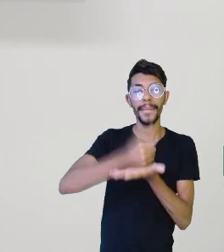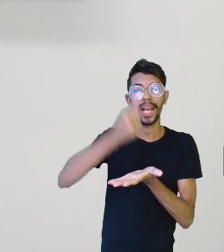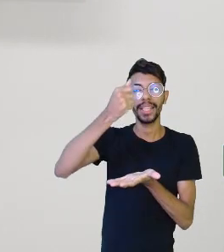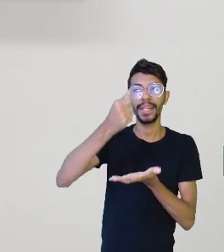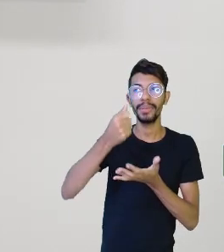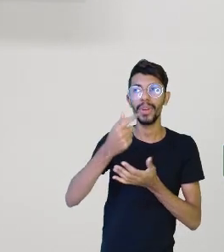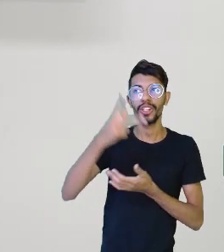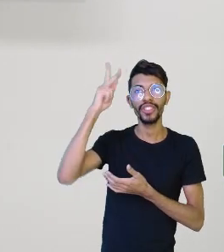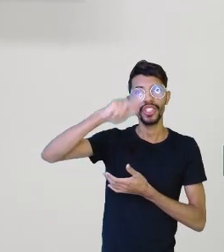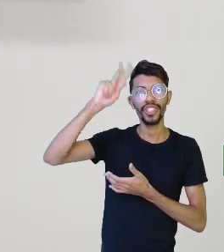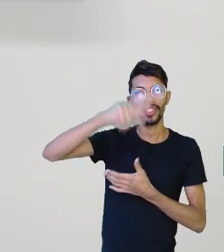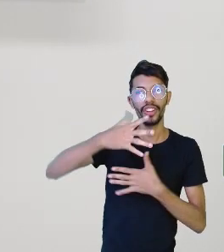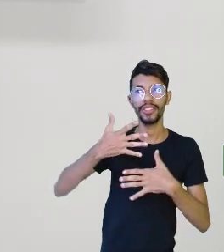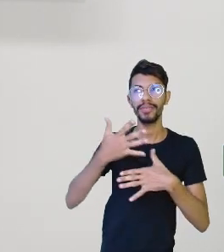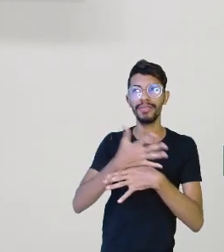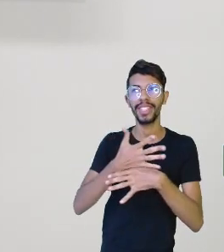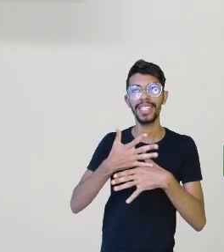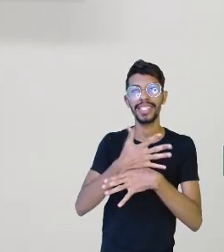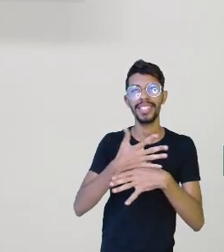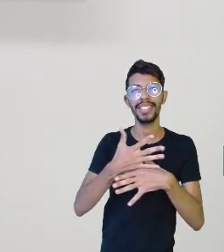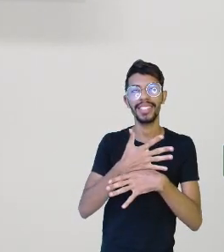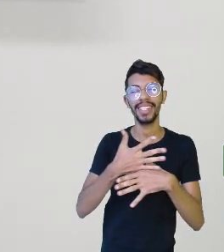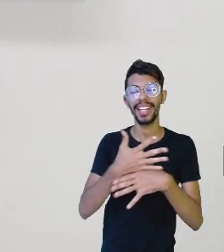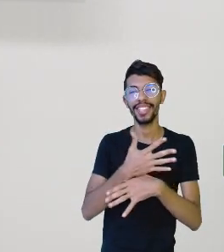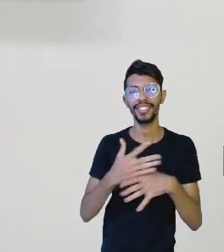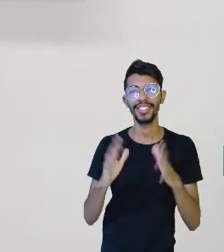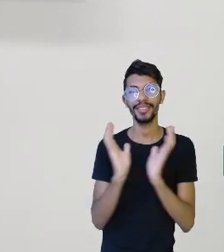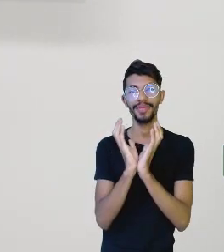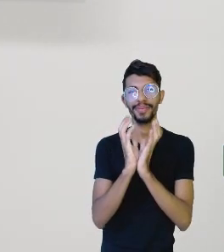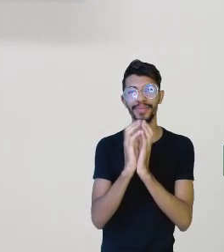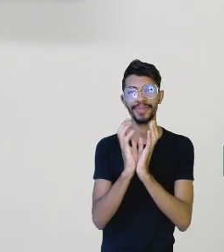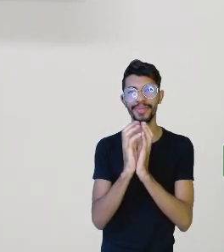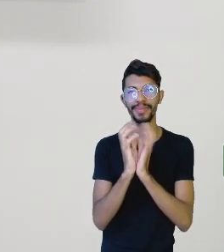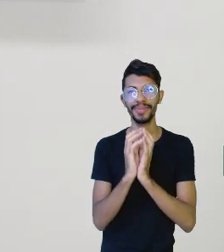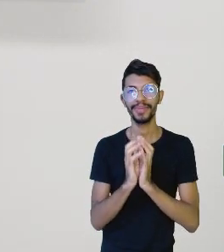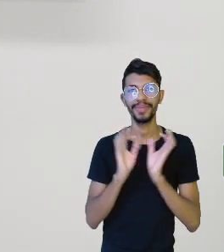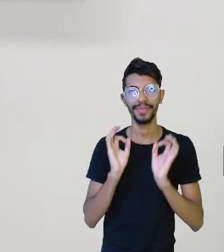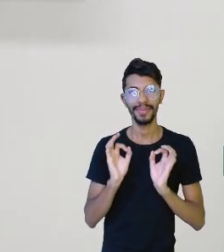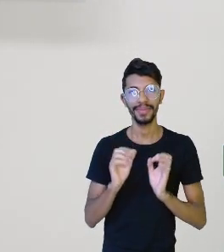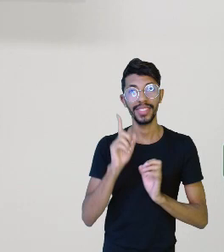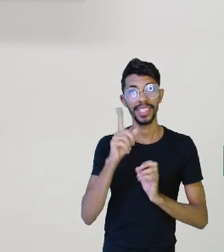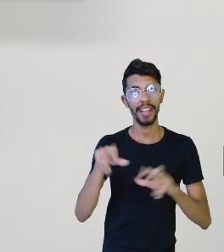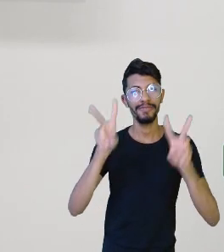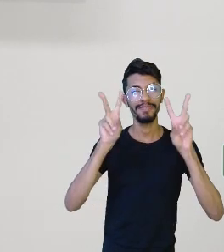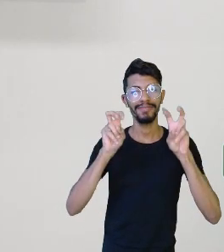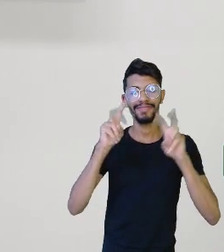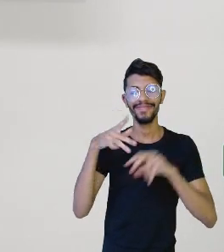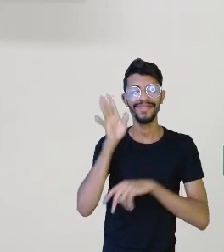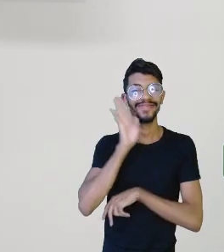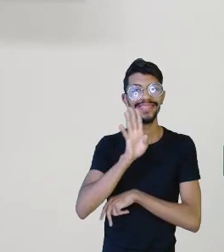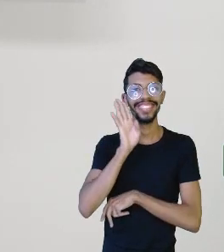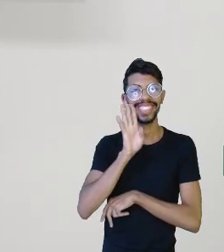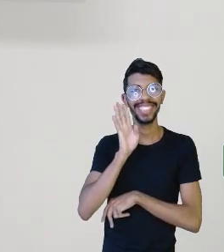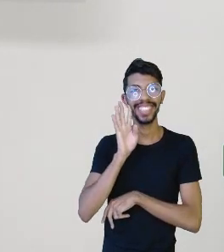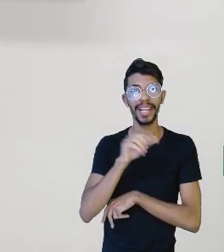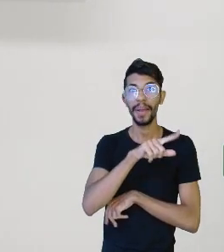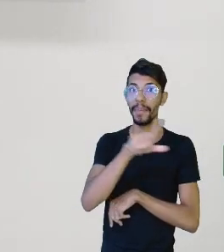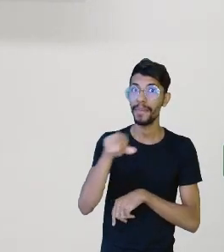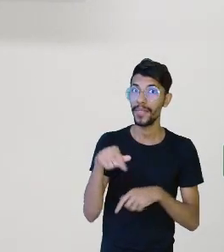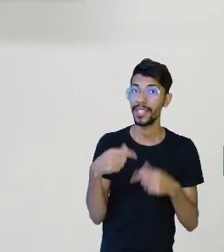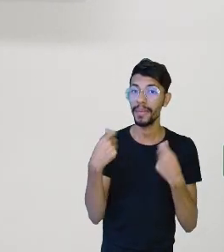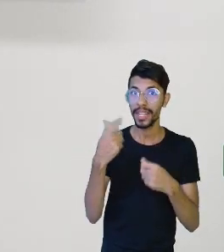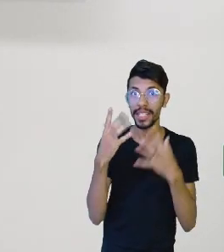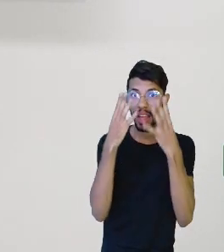dos patrimônios históricos da cidade do Recife. É um assunto bem legal. Agora sim, vocês precisam prestar